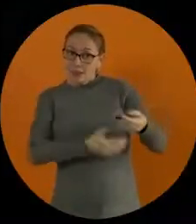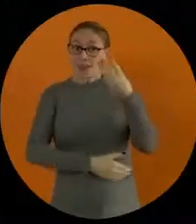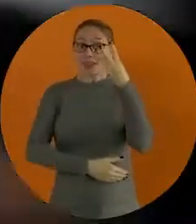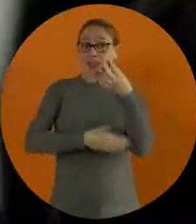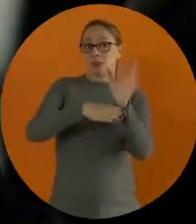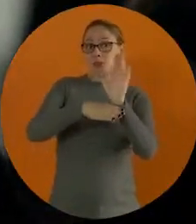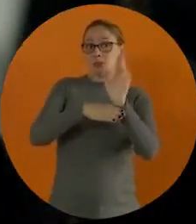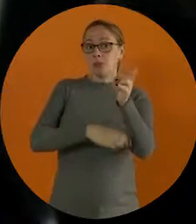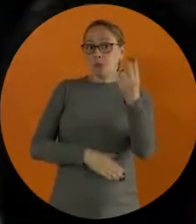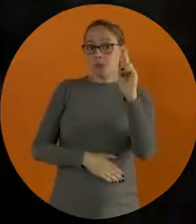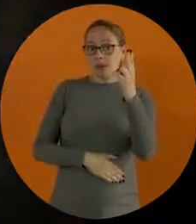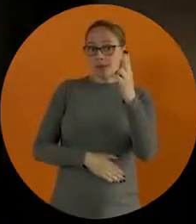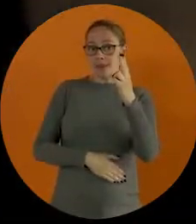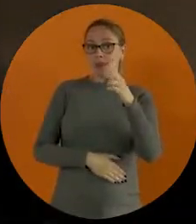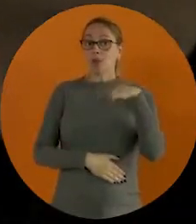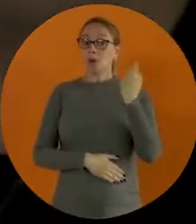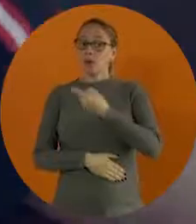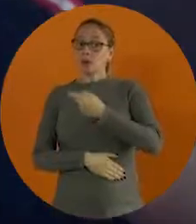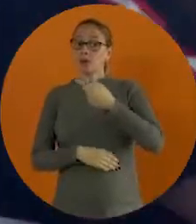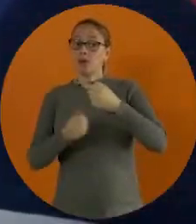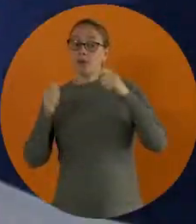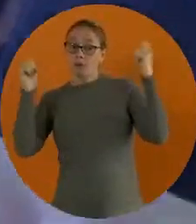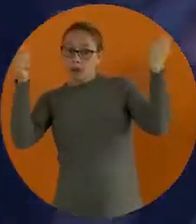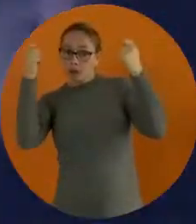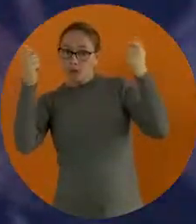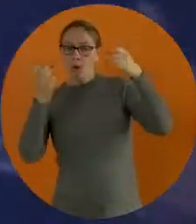uruguaios, o que torna o nosso festival oficialmente binacional.